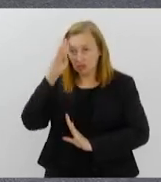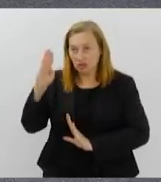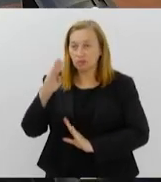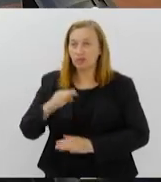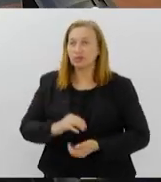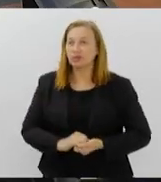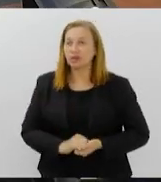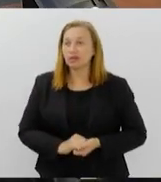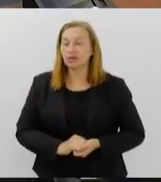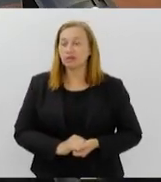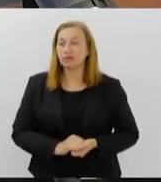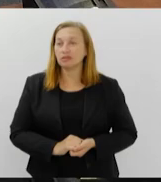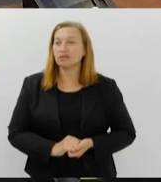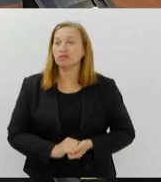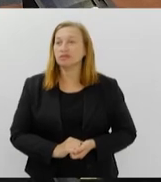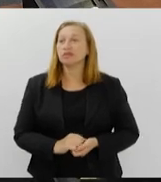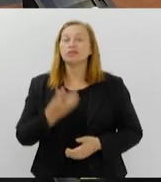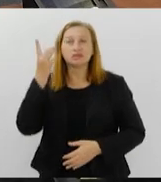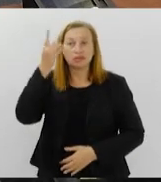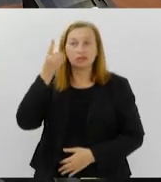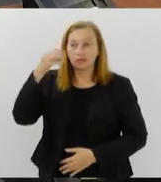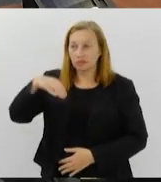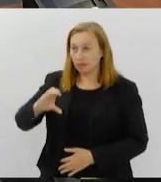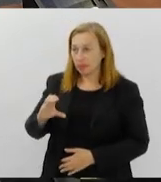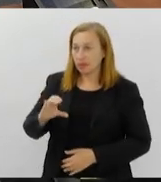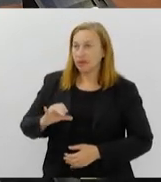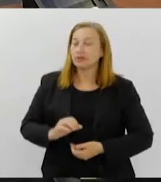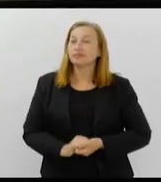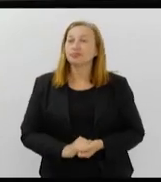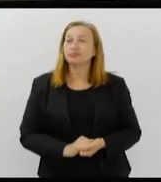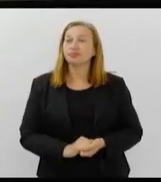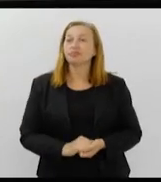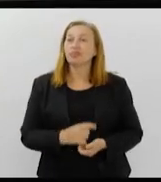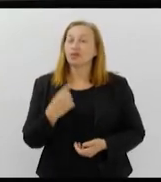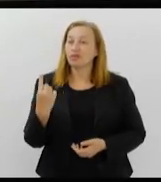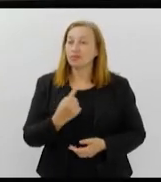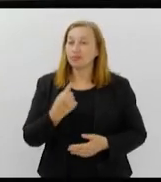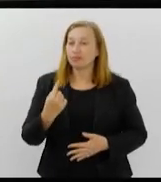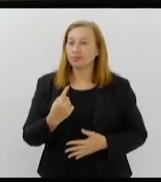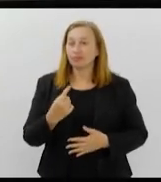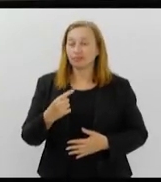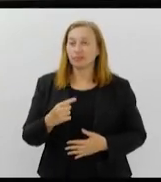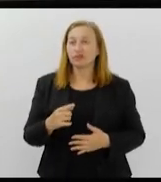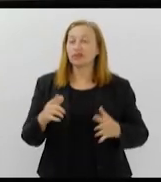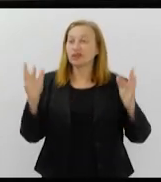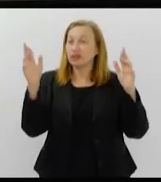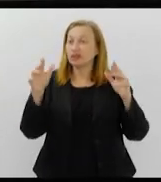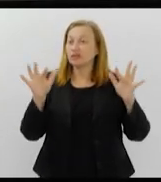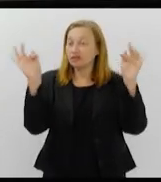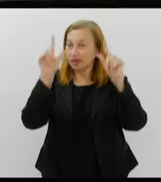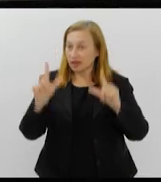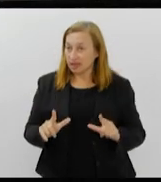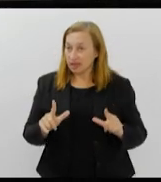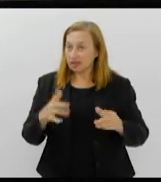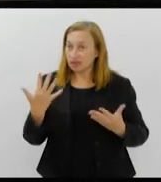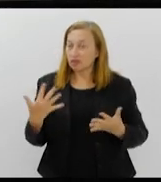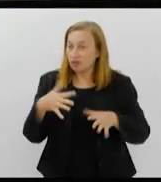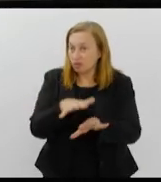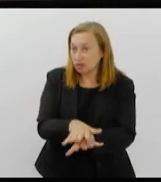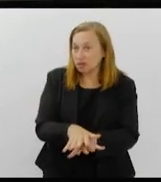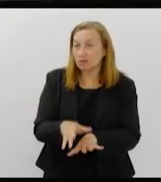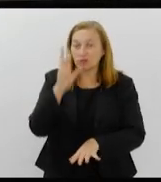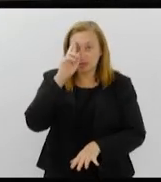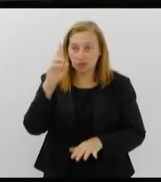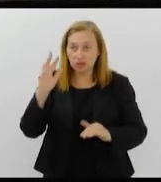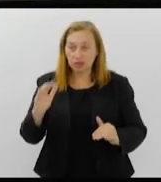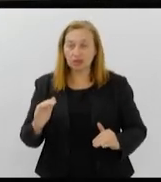Sim. Deputado Carlos Mink, nós ficaremos autores mais felizes, inclusive com a inclusão de Vossa Excelência,